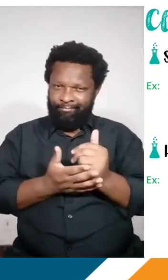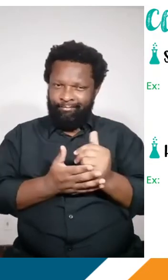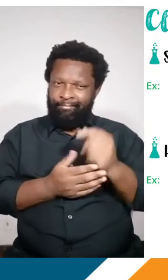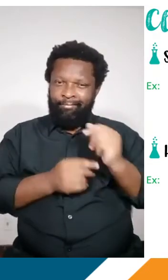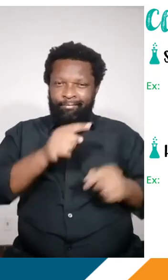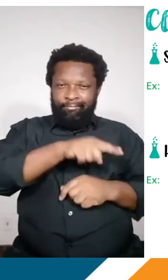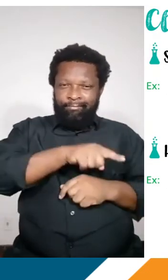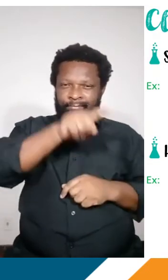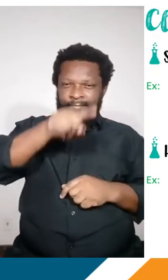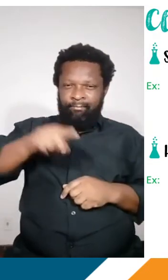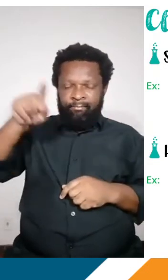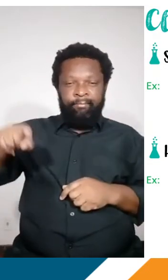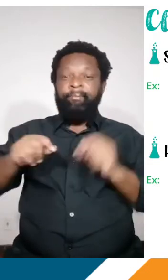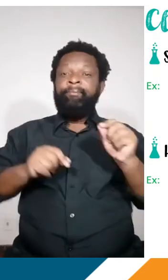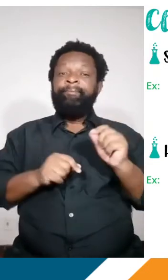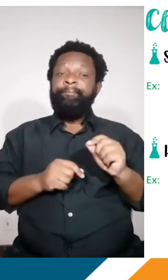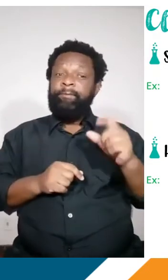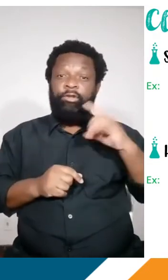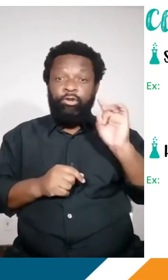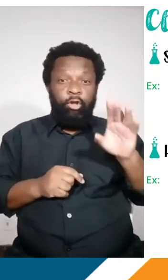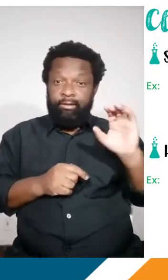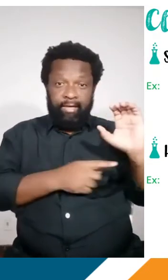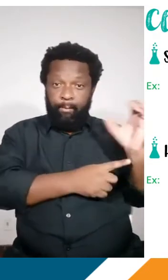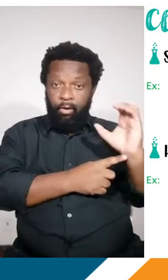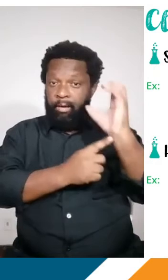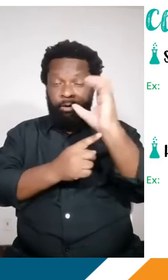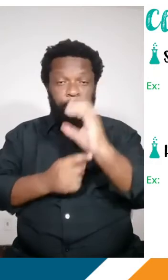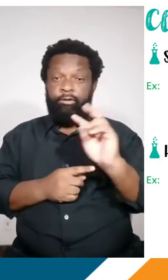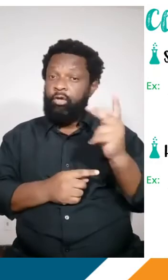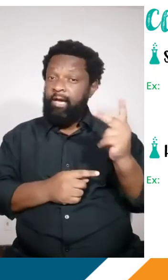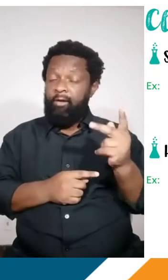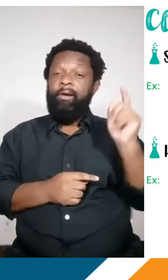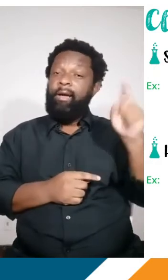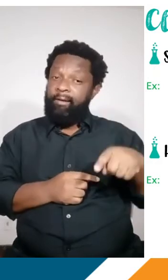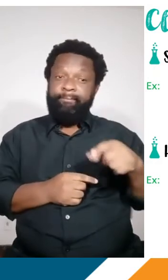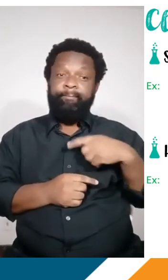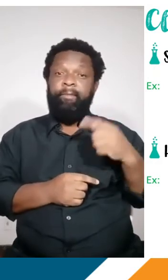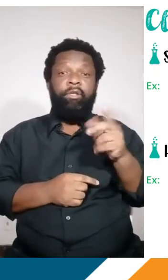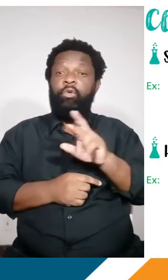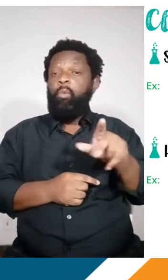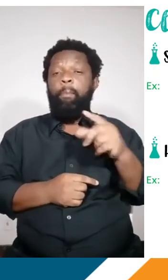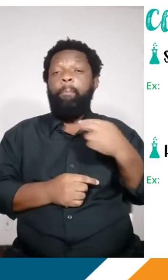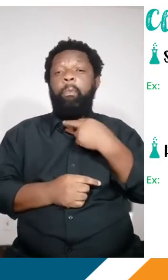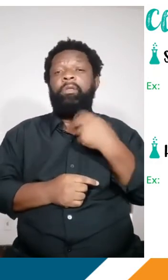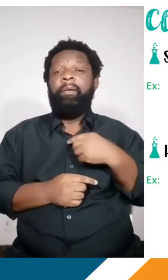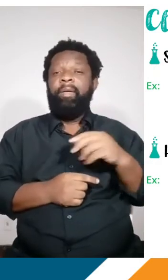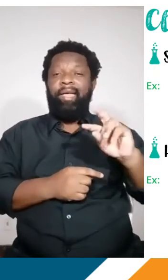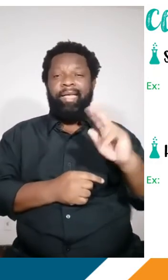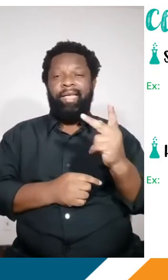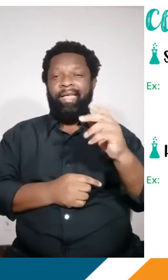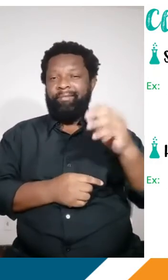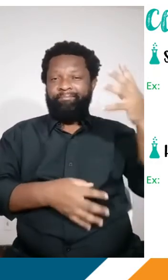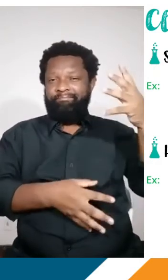vejo de cara que é um hidrocarboneto. Só tem carbono e hidrogênio, sendo assim, essa cadeia nem pode ter heteroátomo,